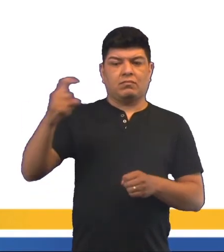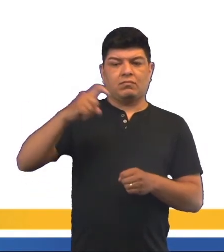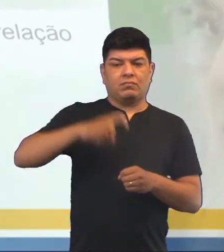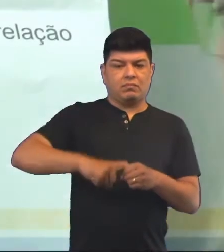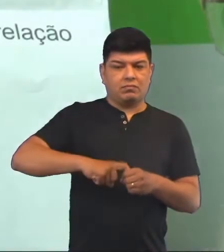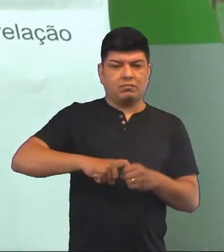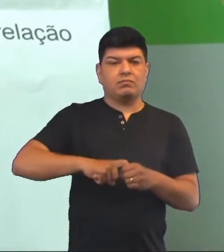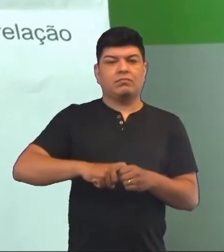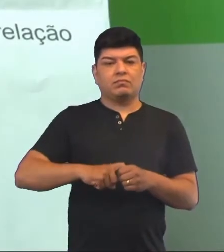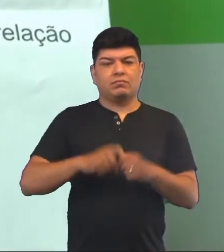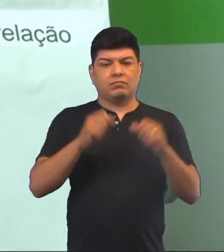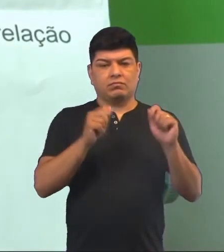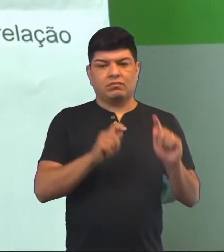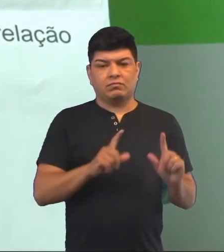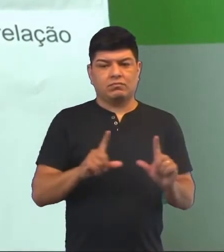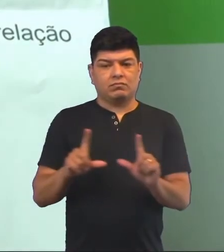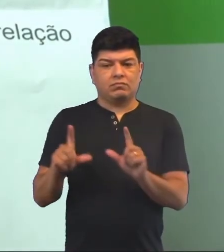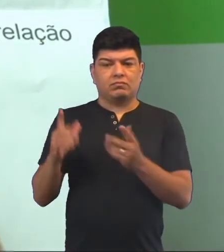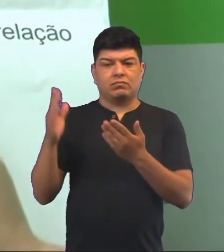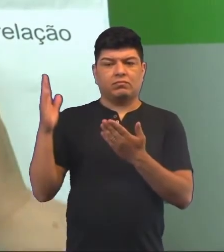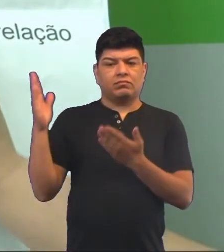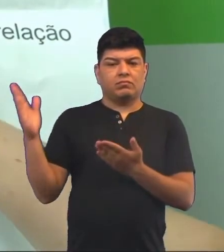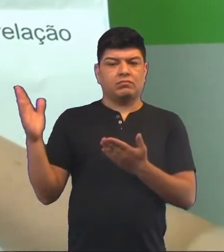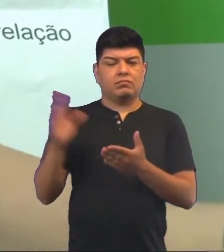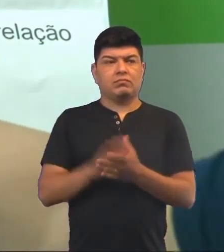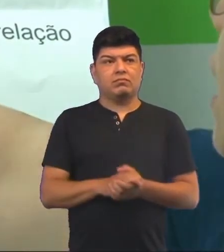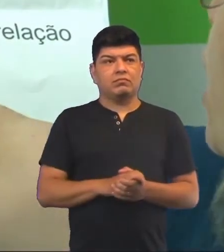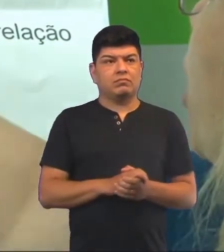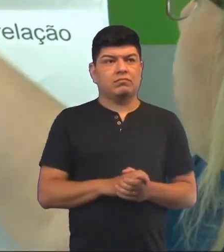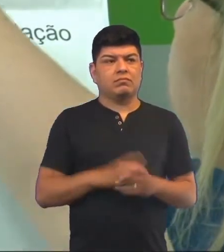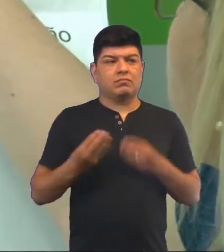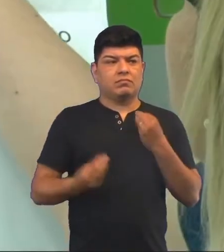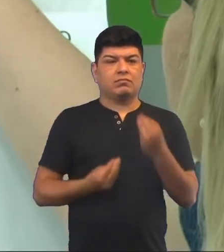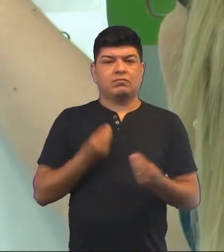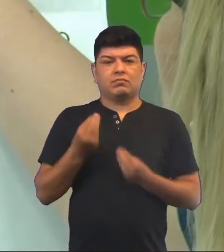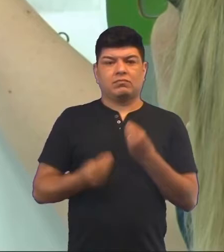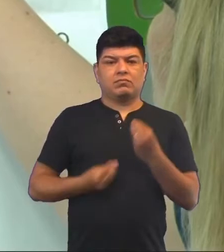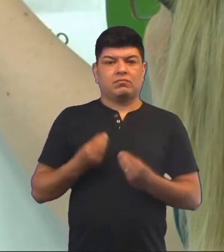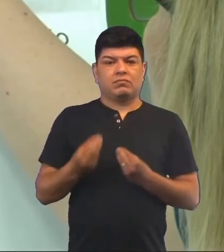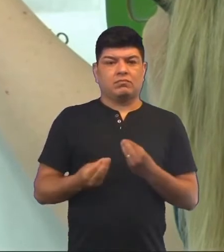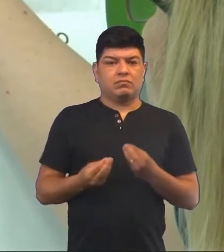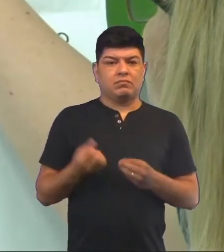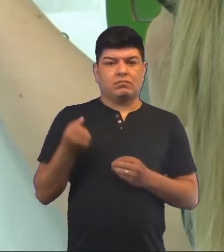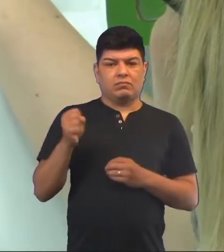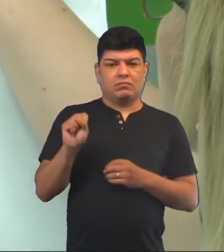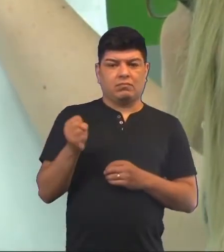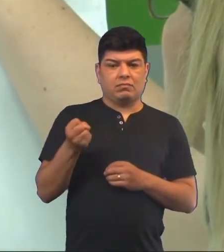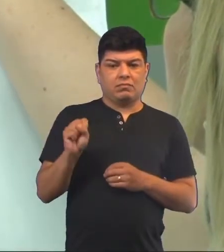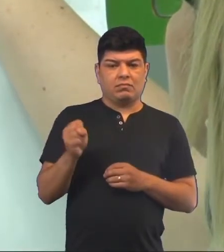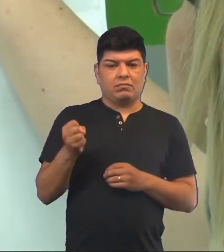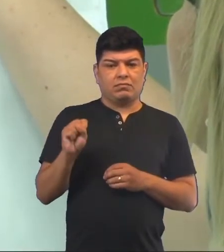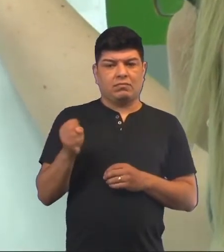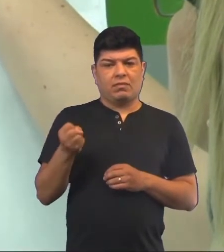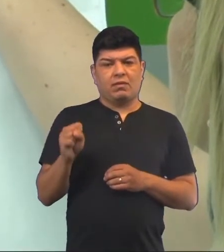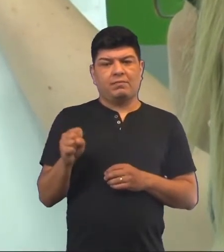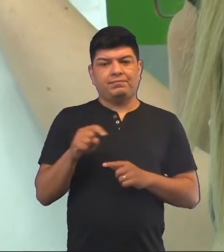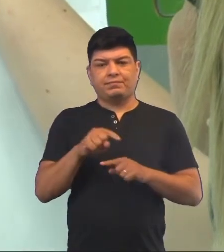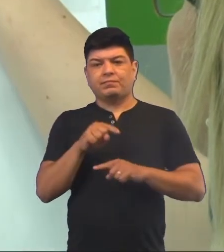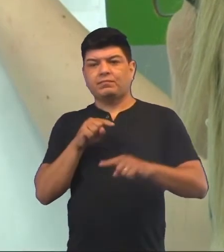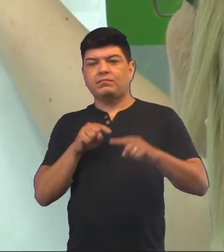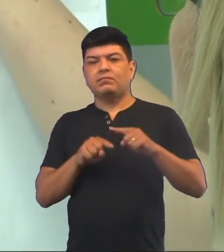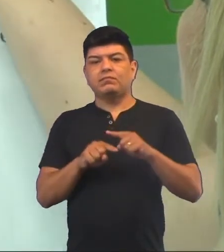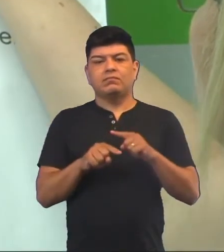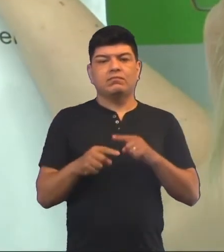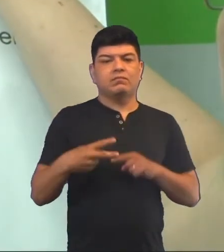Voltando aqui para o quadro, como é que a gente faz? Eu vou pegar o 8 e vou